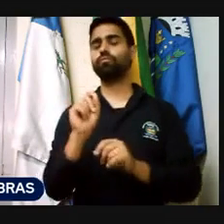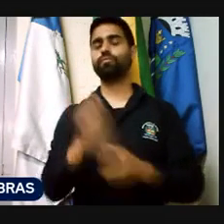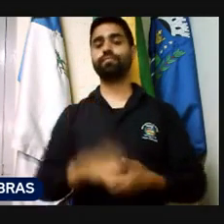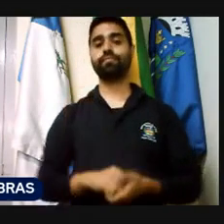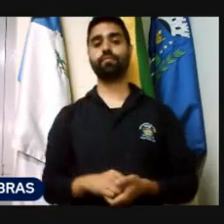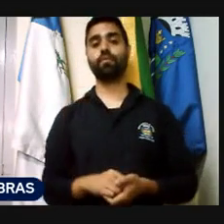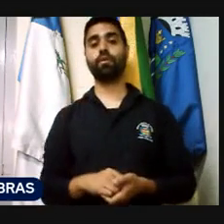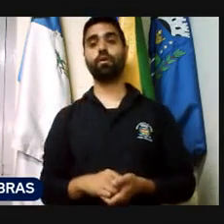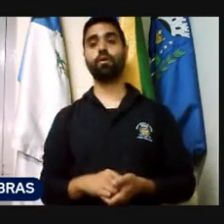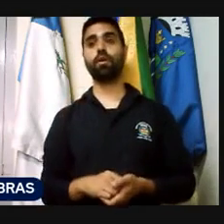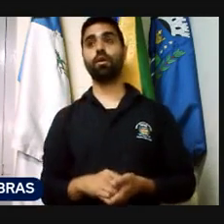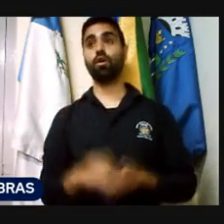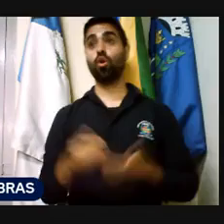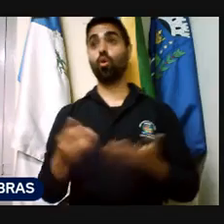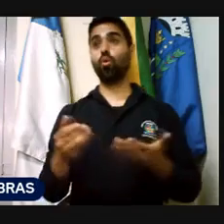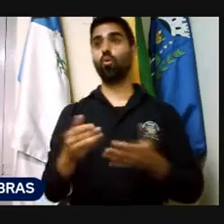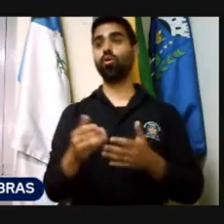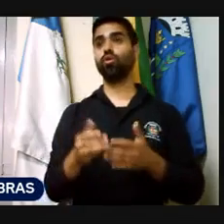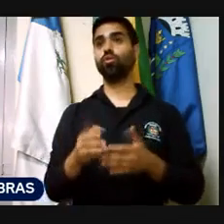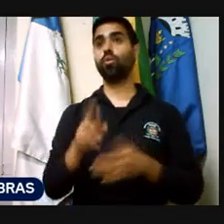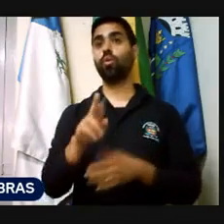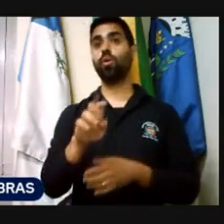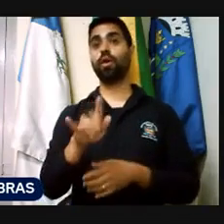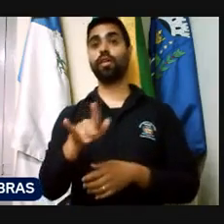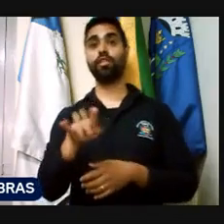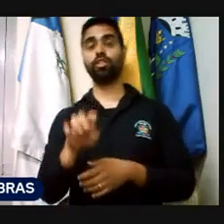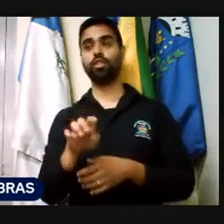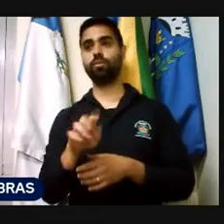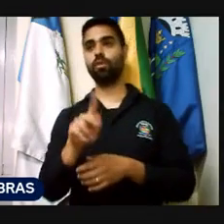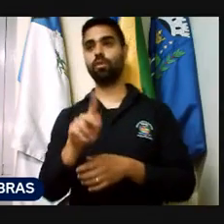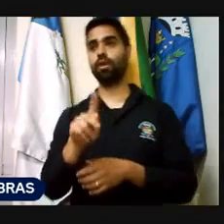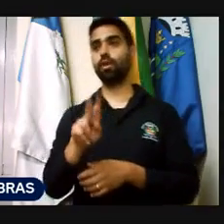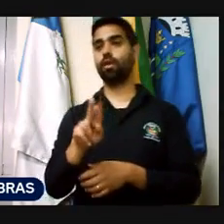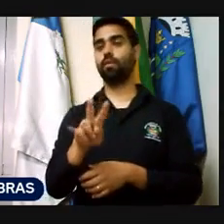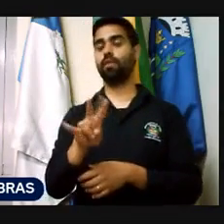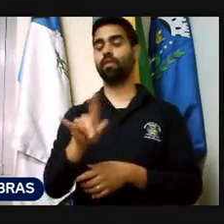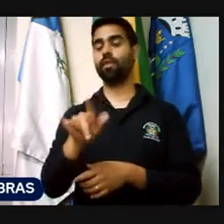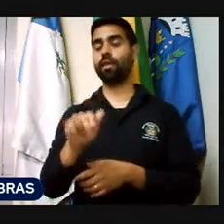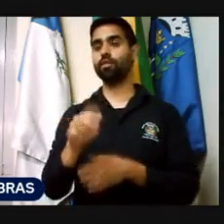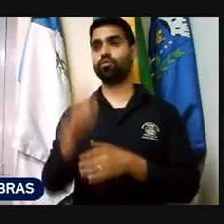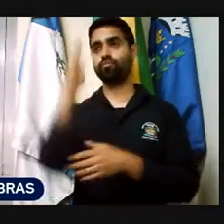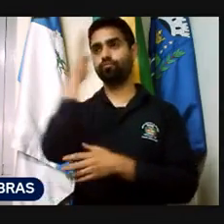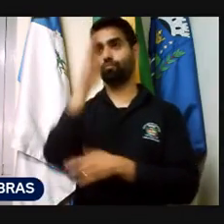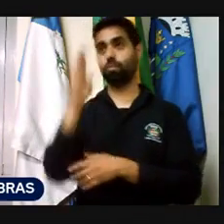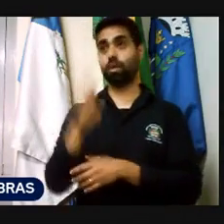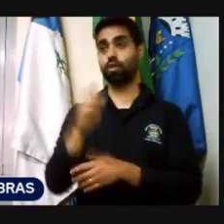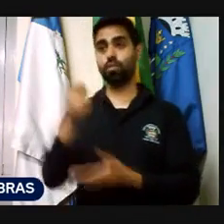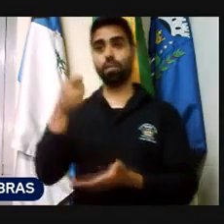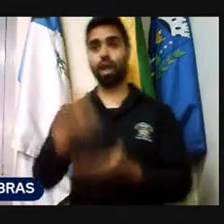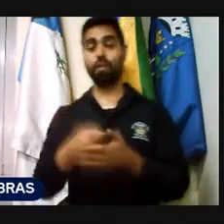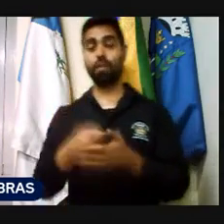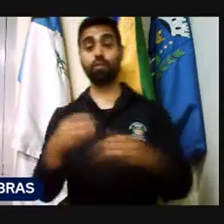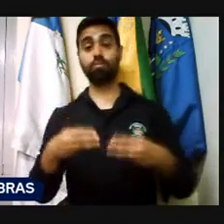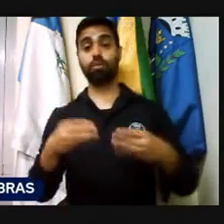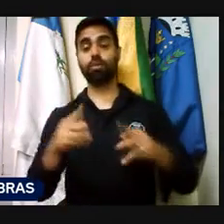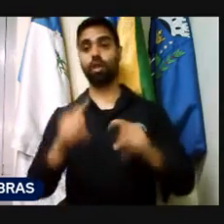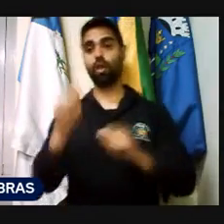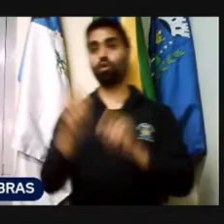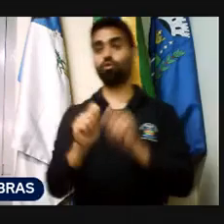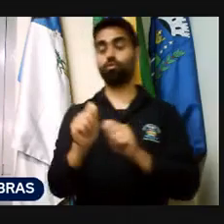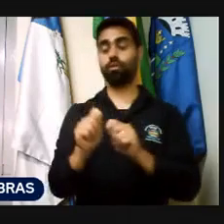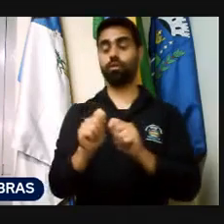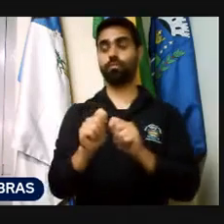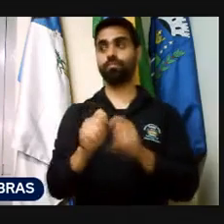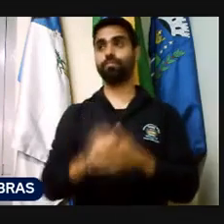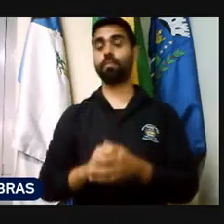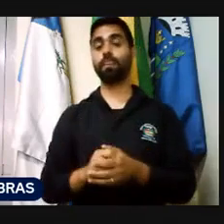o regime de valência e todos os regimes de previdência do Brasil, por determinação do Ministério da Economia,